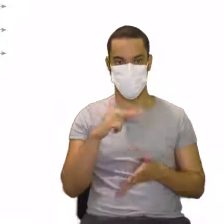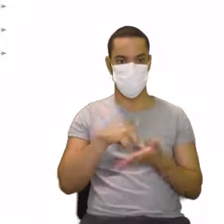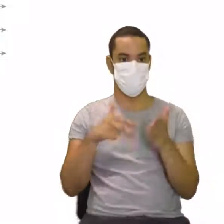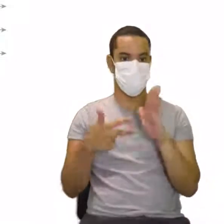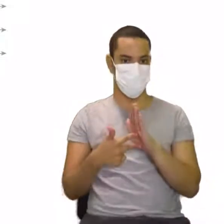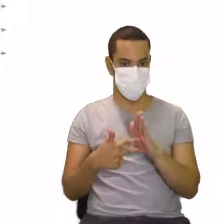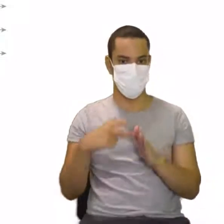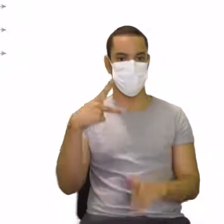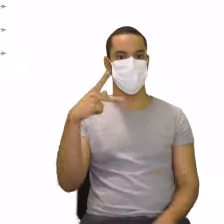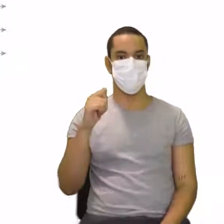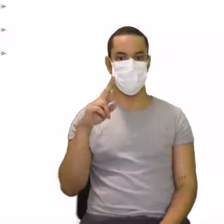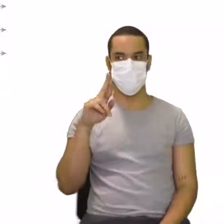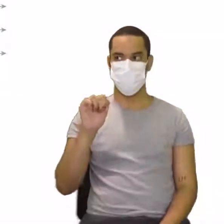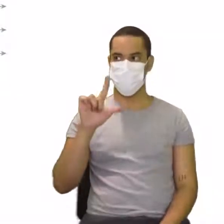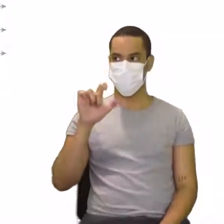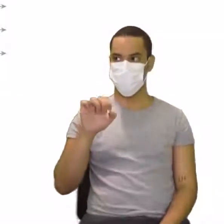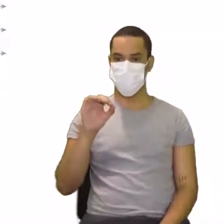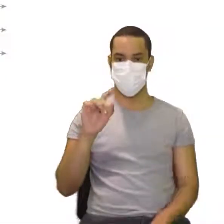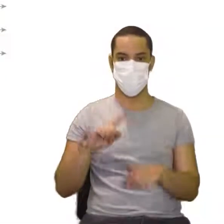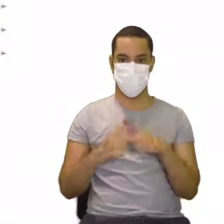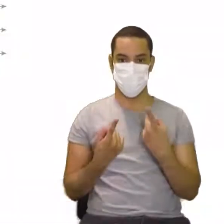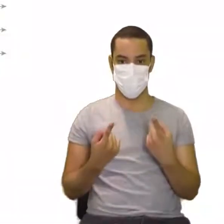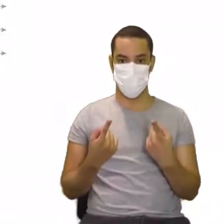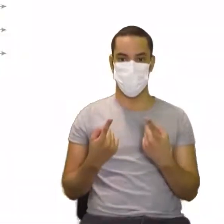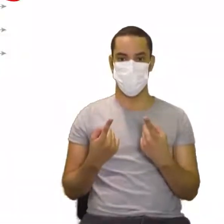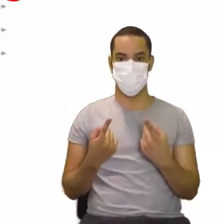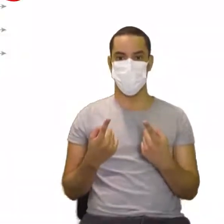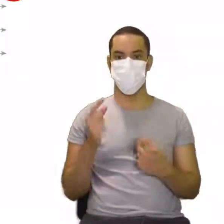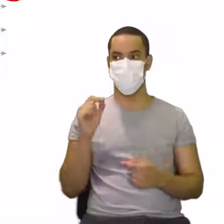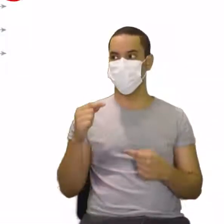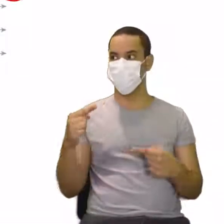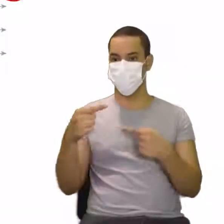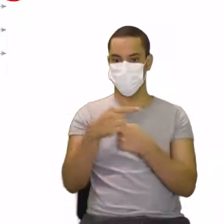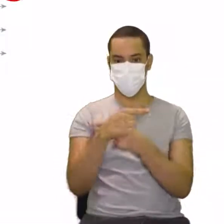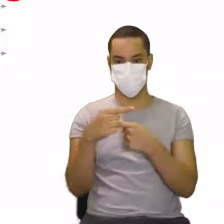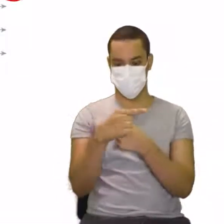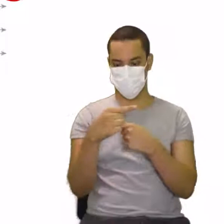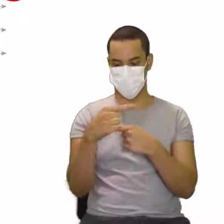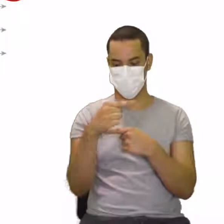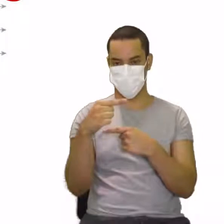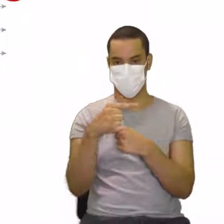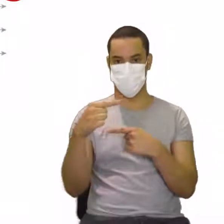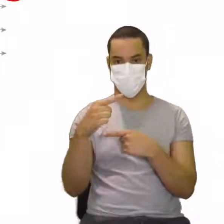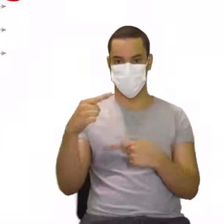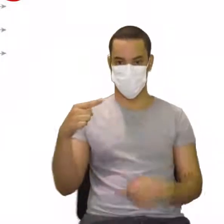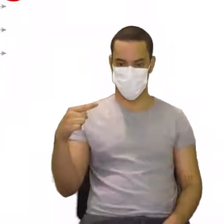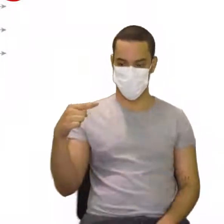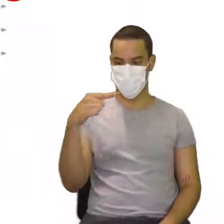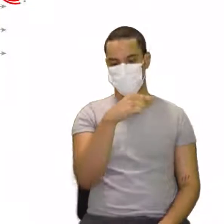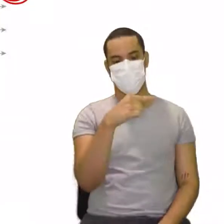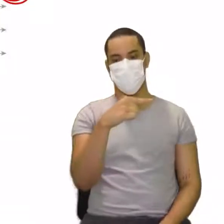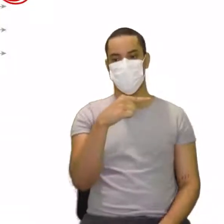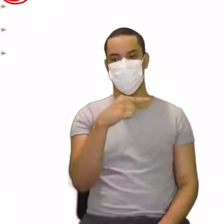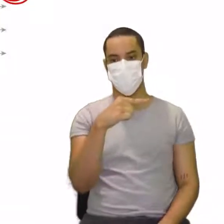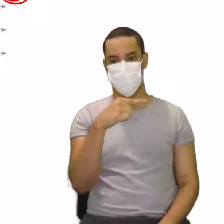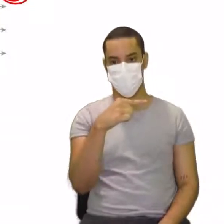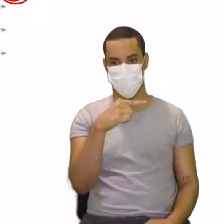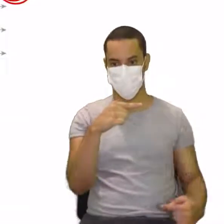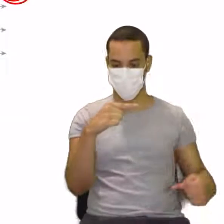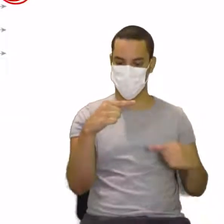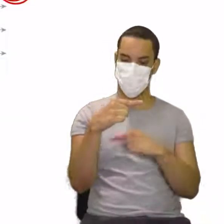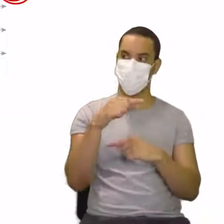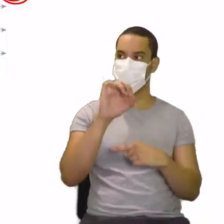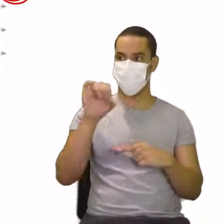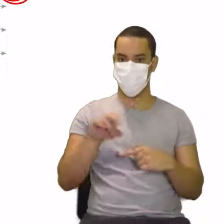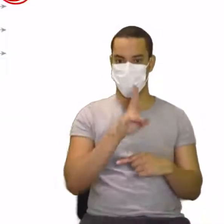paralelos, mas as linhas de campo estão para um sentido, ou seja, o vetor campo magnético está aqui para um sentido,